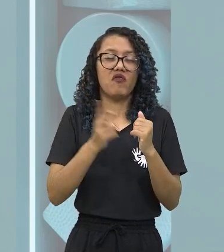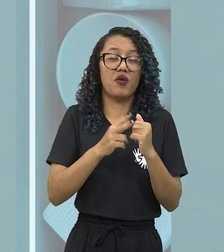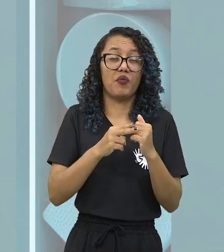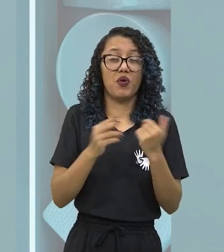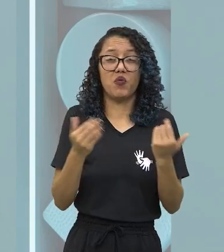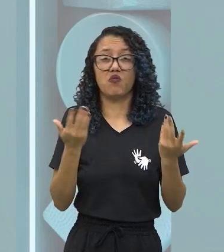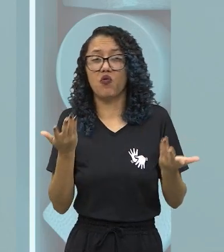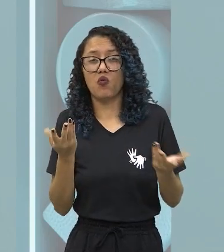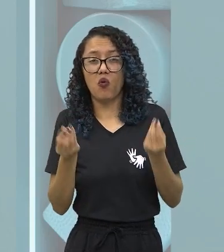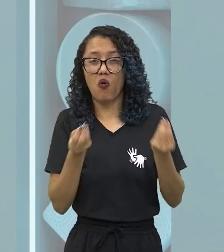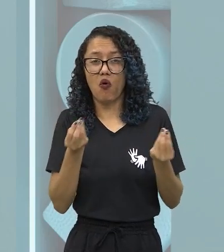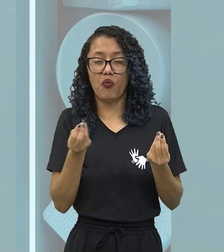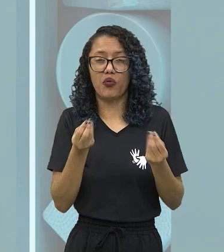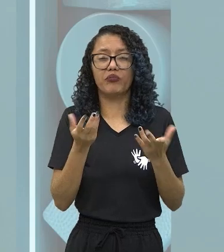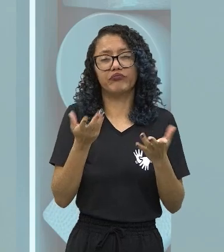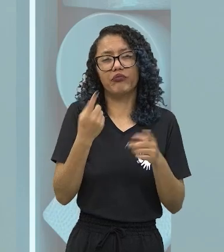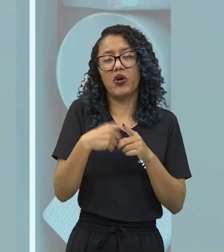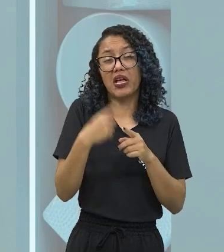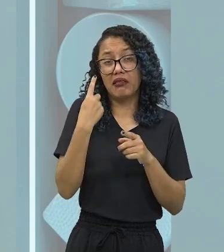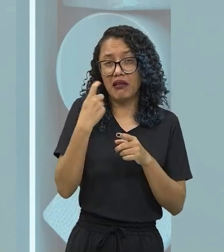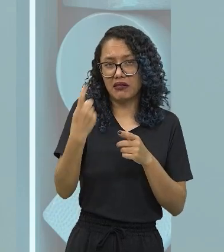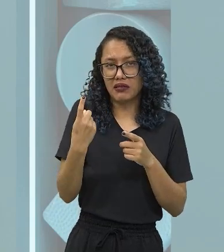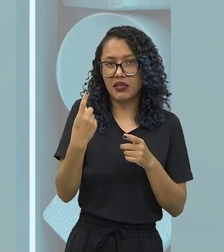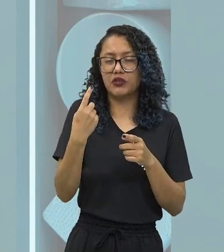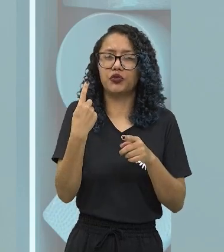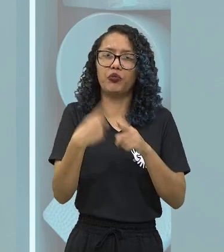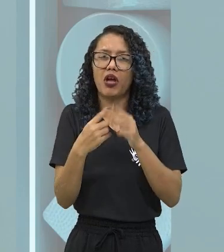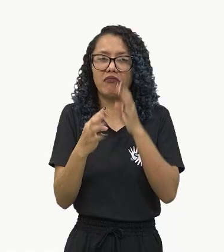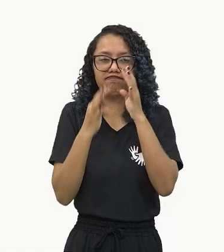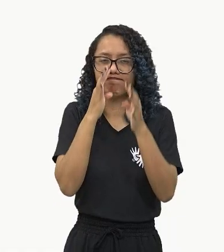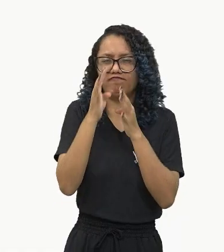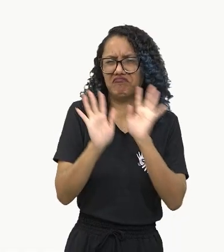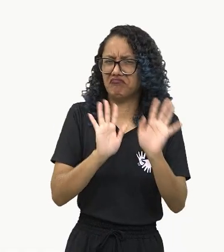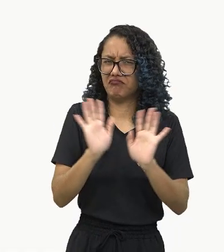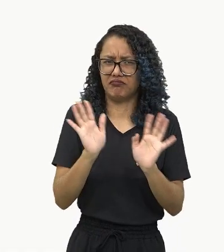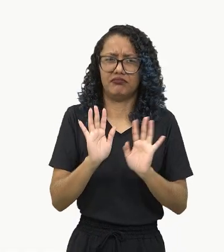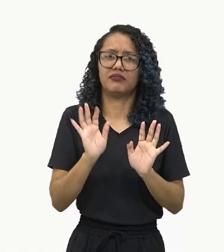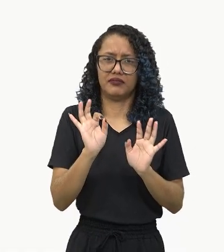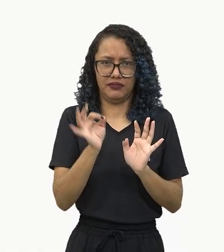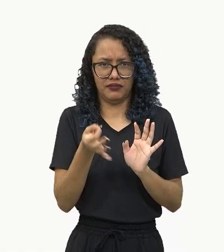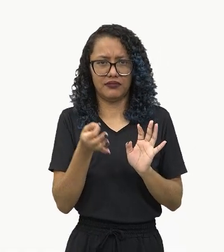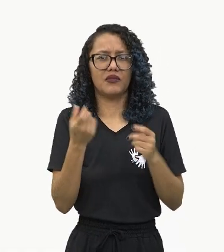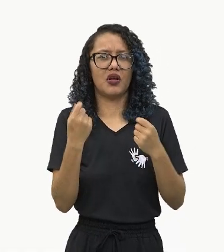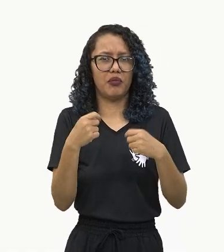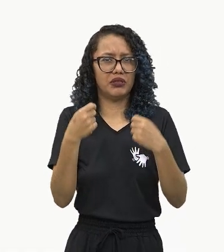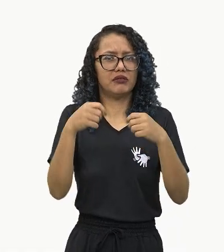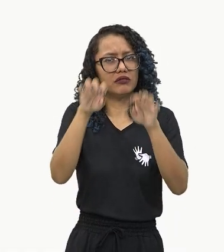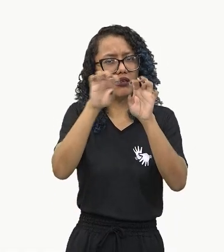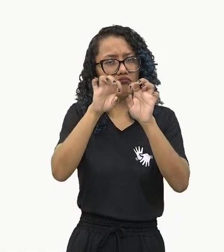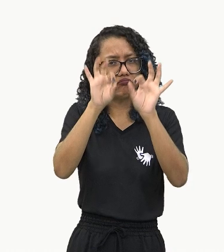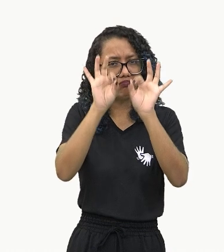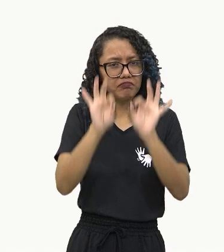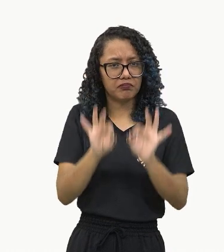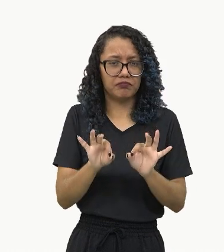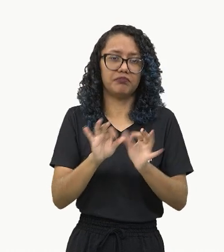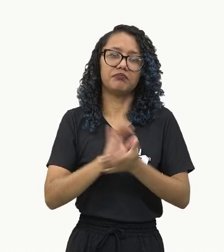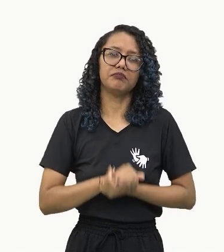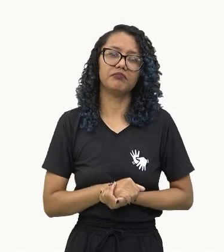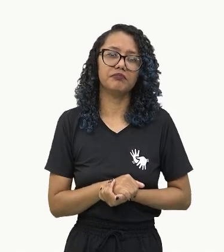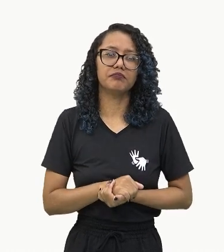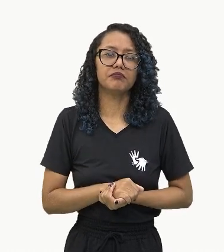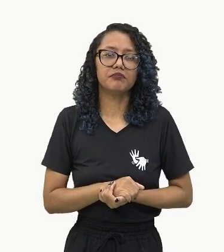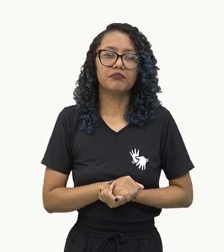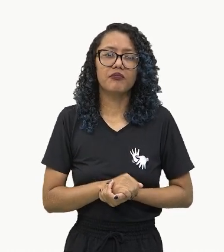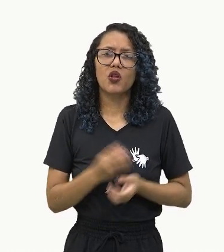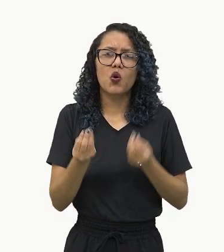saber isso, porque ninguém sai usando aí de qualquer forma. Vamos lá comigo. Quando usamos o pretérito perfeito